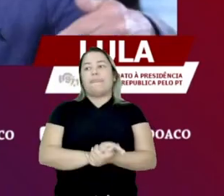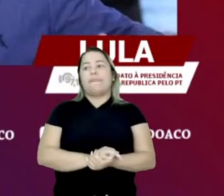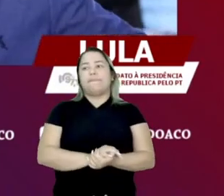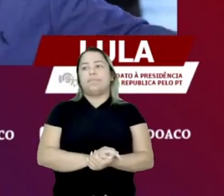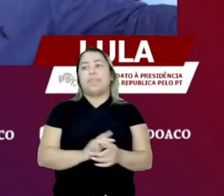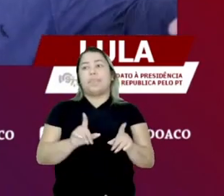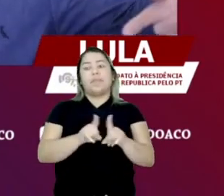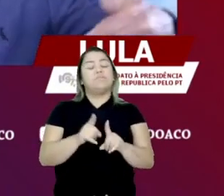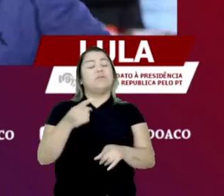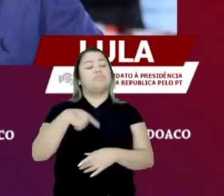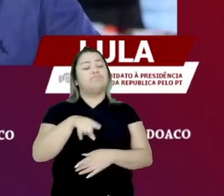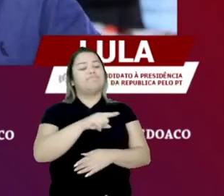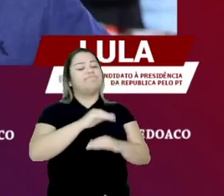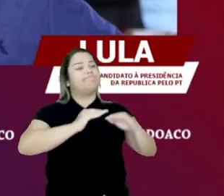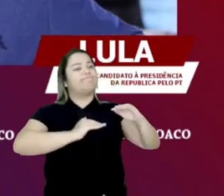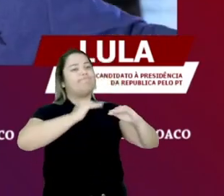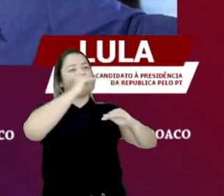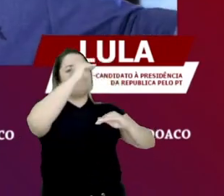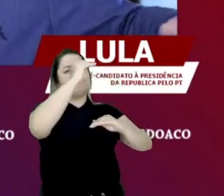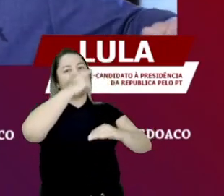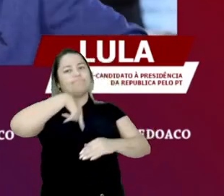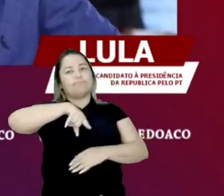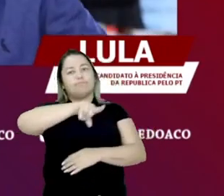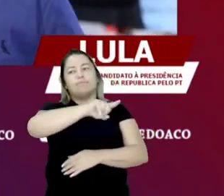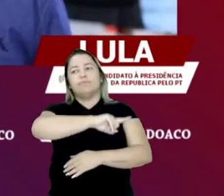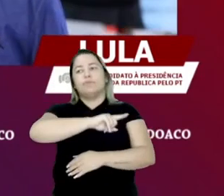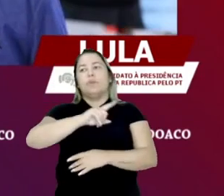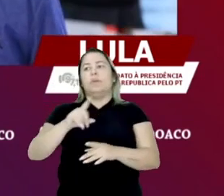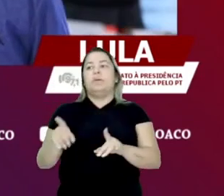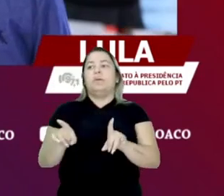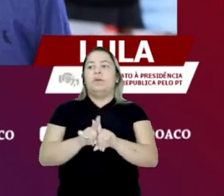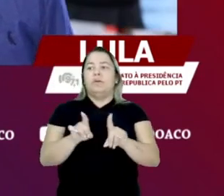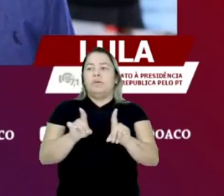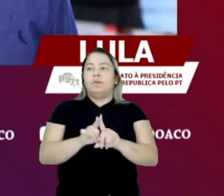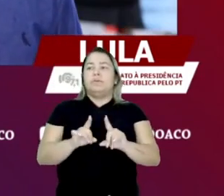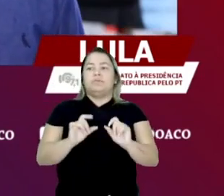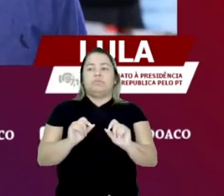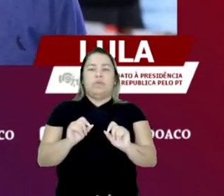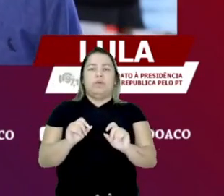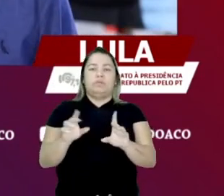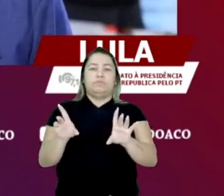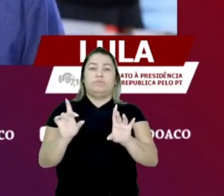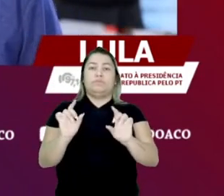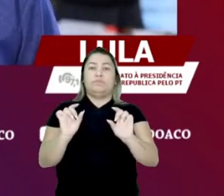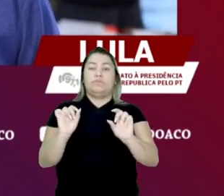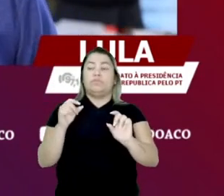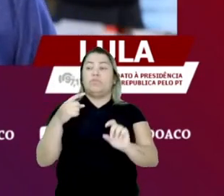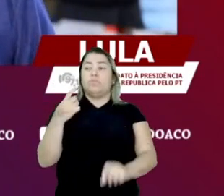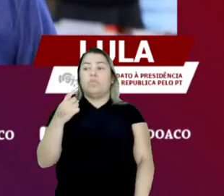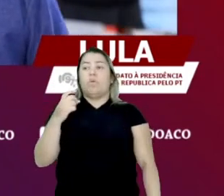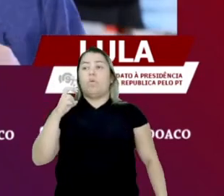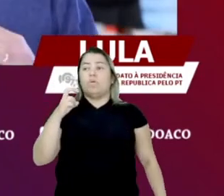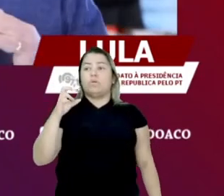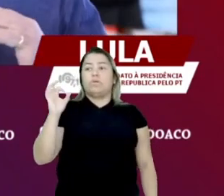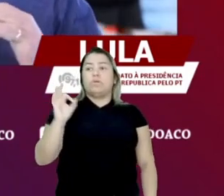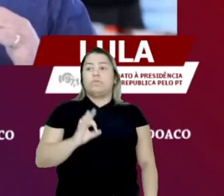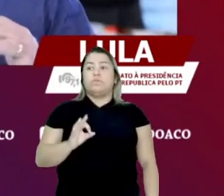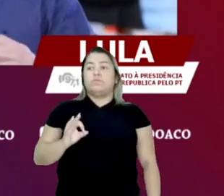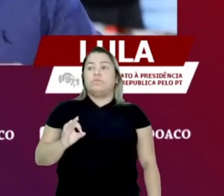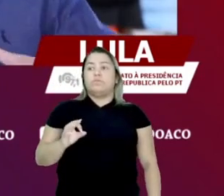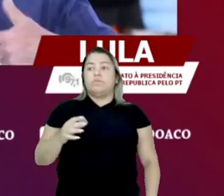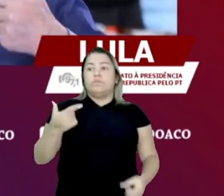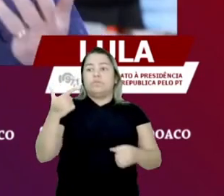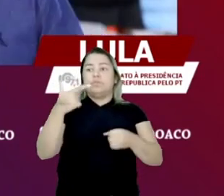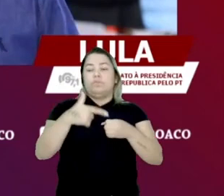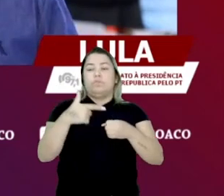a preço de real, a preço brasileirado, que é a mão de obra que busca o petróleo é em real, a gente resolveu se